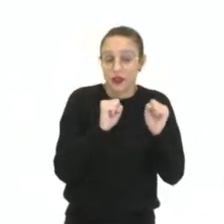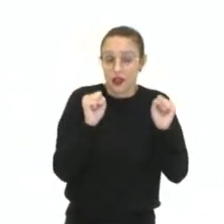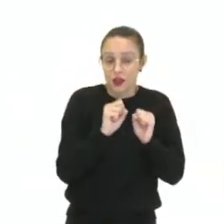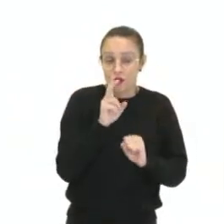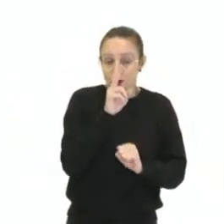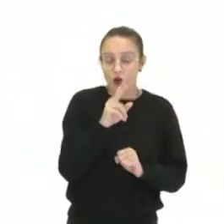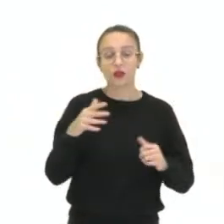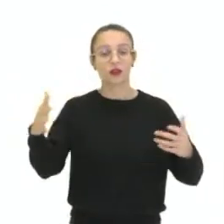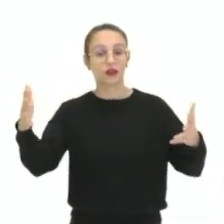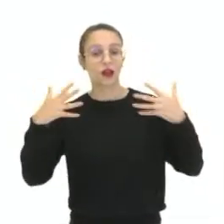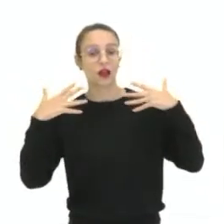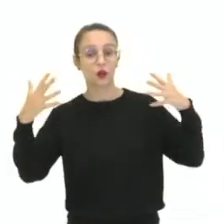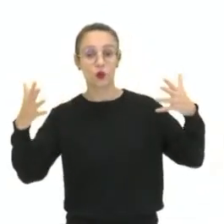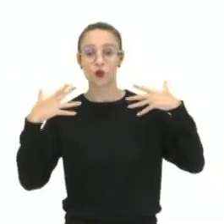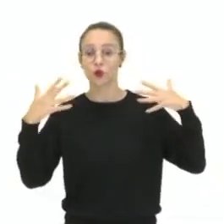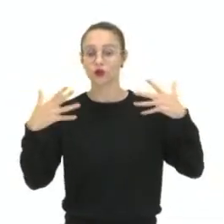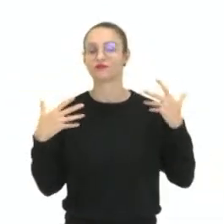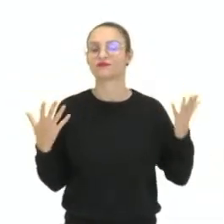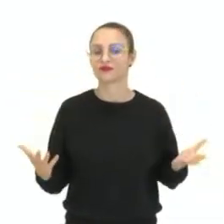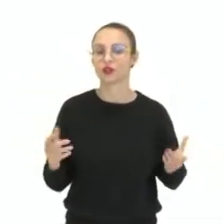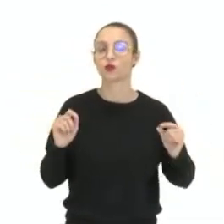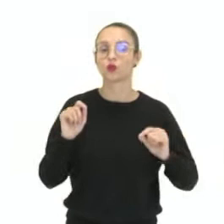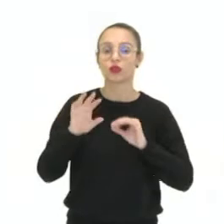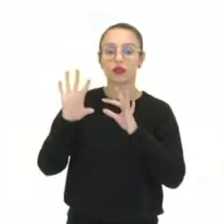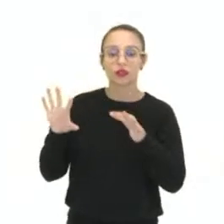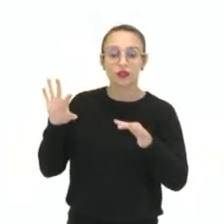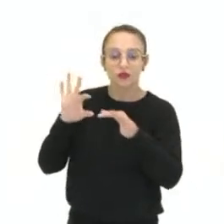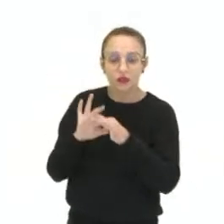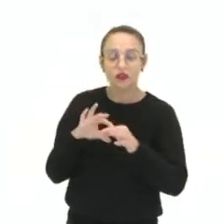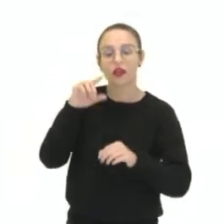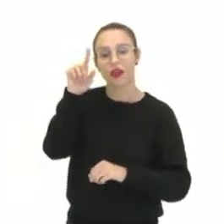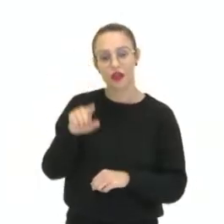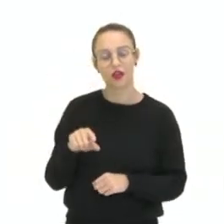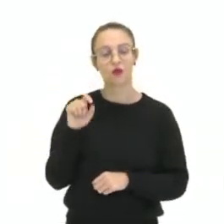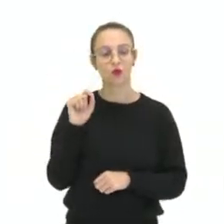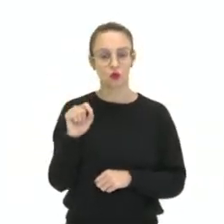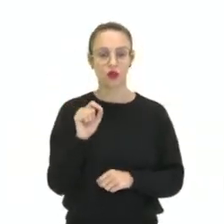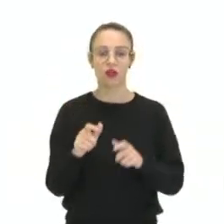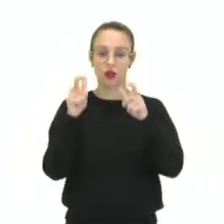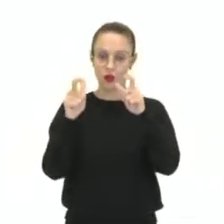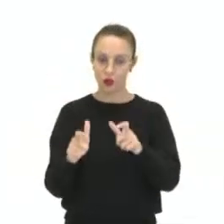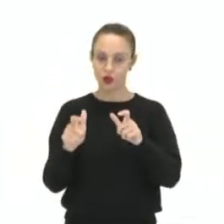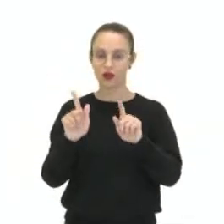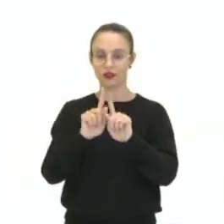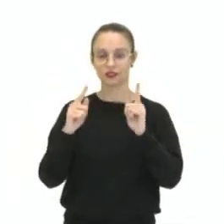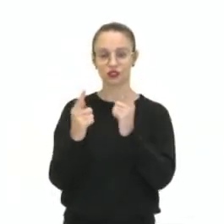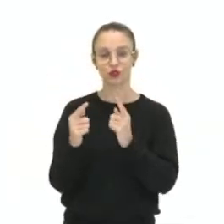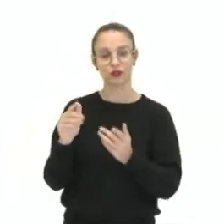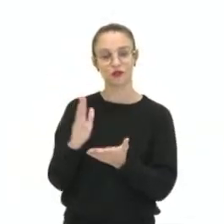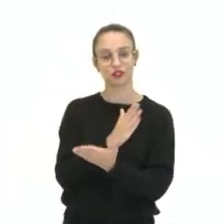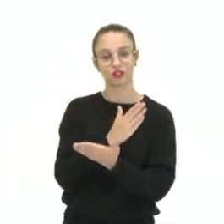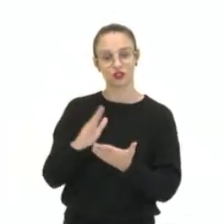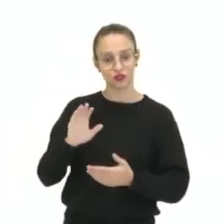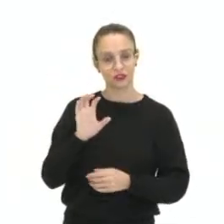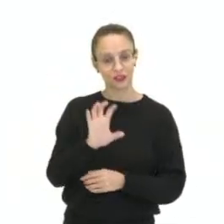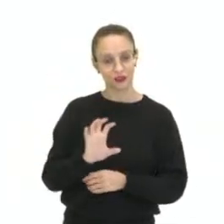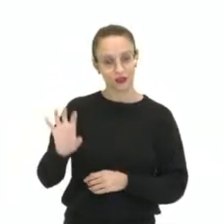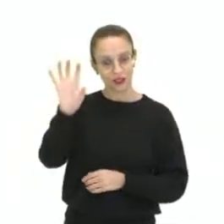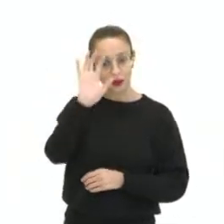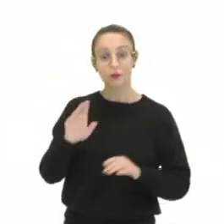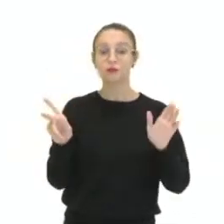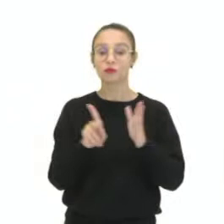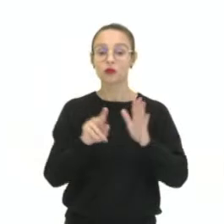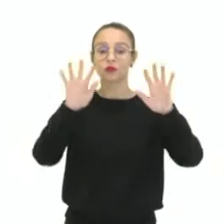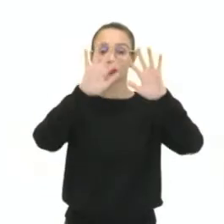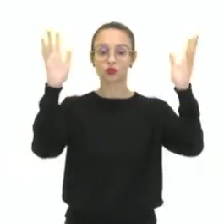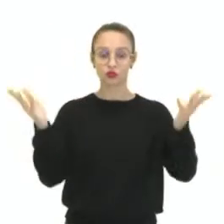os verões quentes. Então, o que define isso, entre outras coisas, é a localização geográfica, essa divisão ali em zonas térmicas. E a